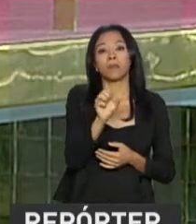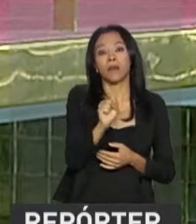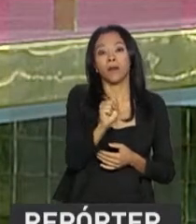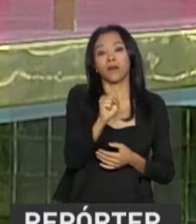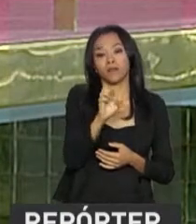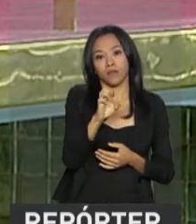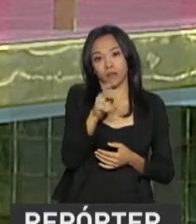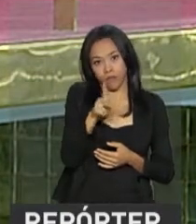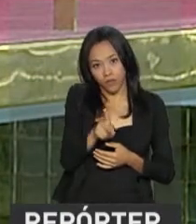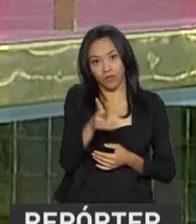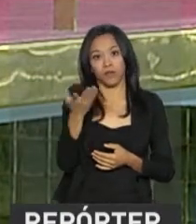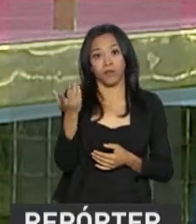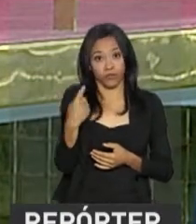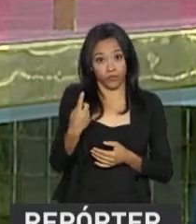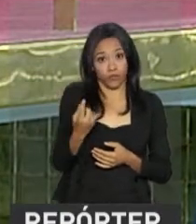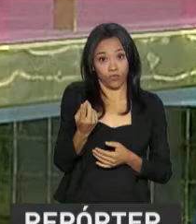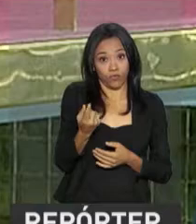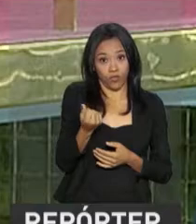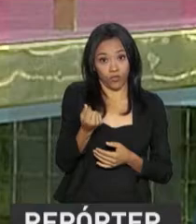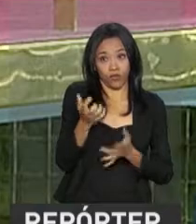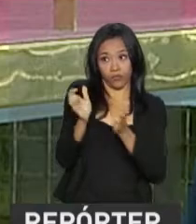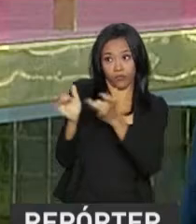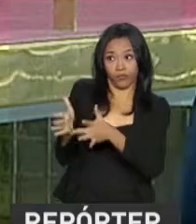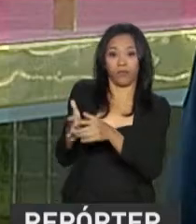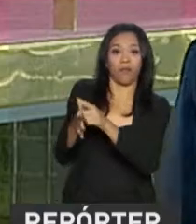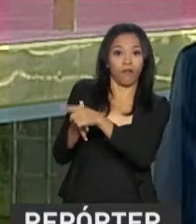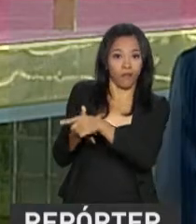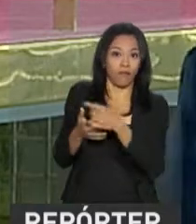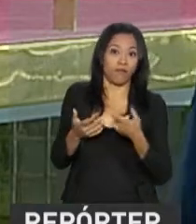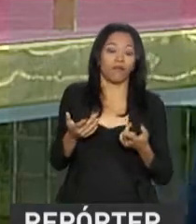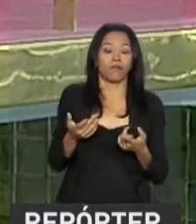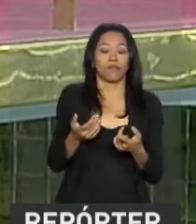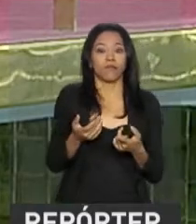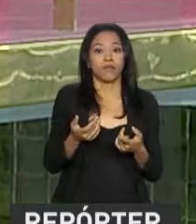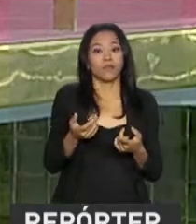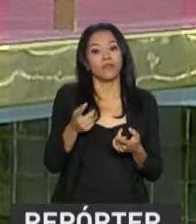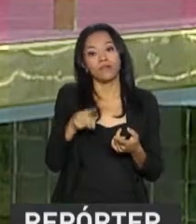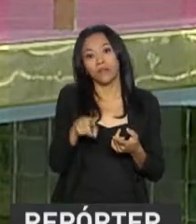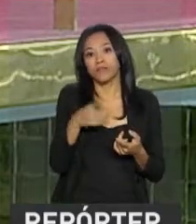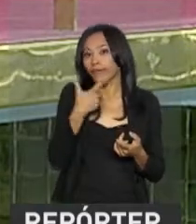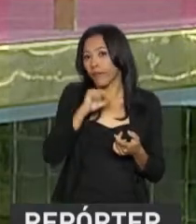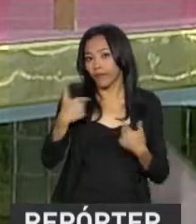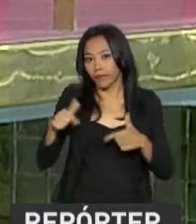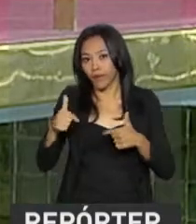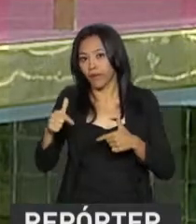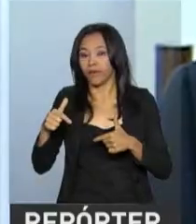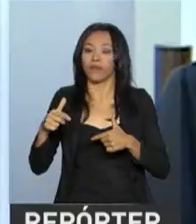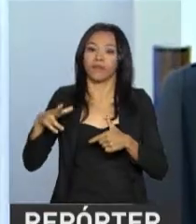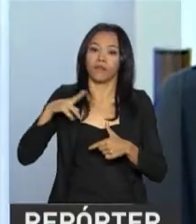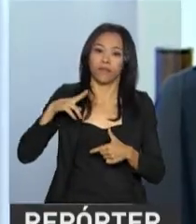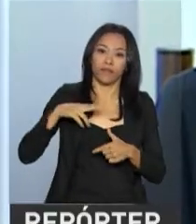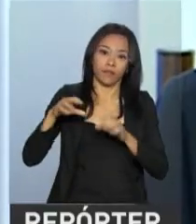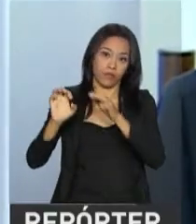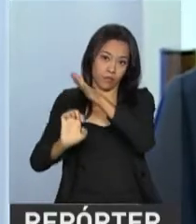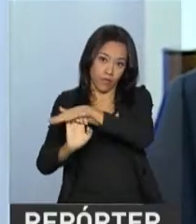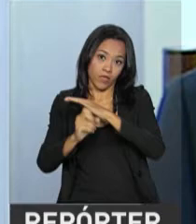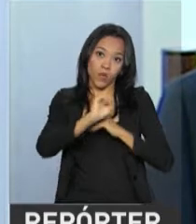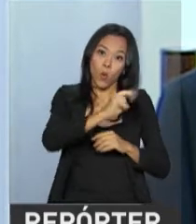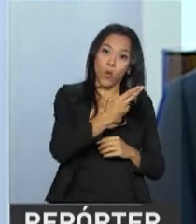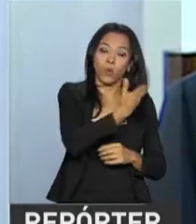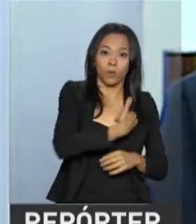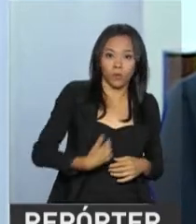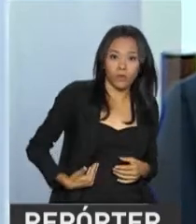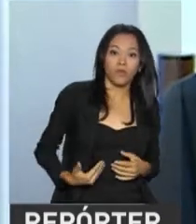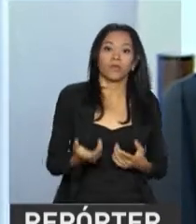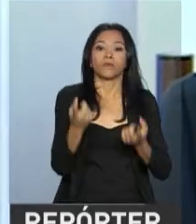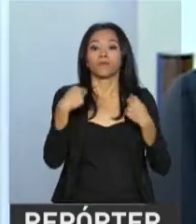lá para aqueles que colaborar, seja do serviço privado, seja do serviço público. A reforma da